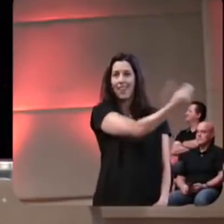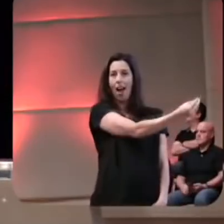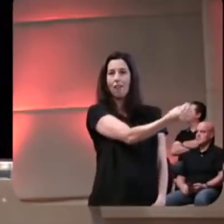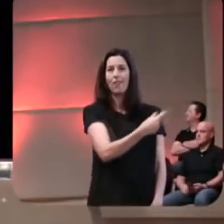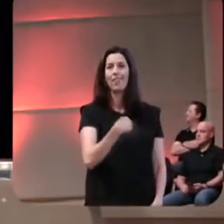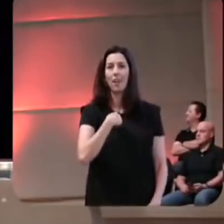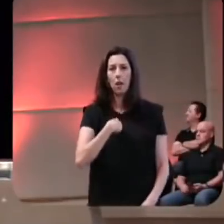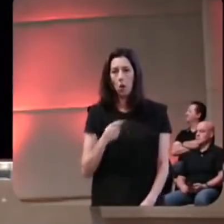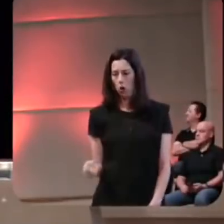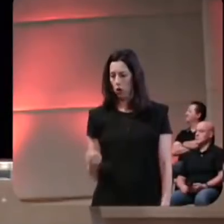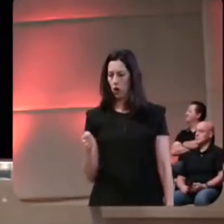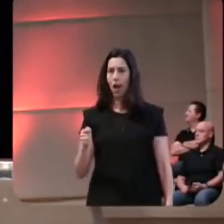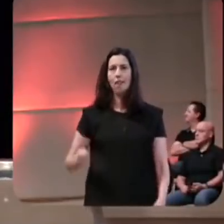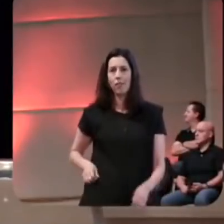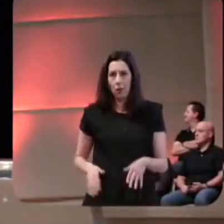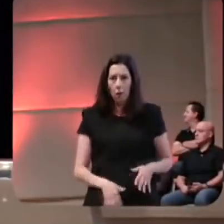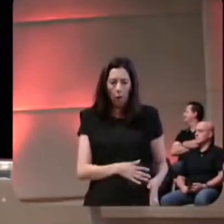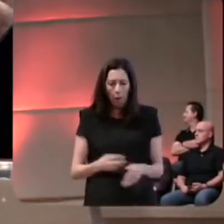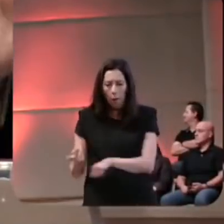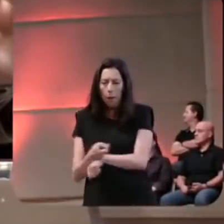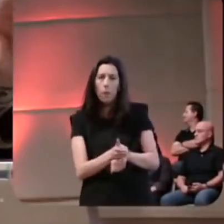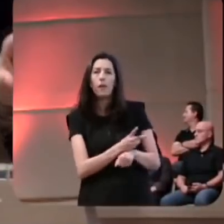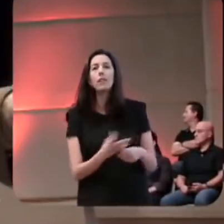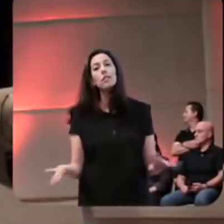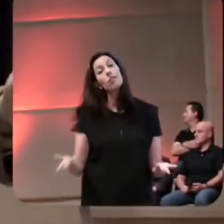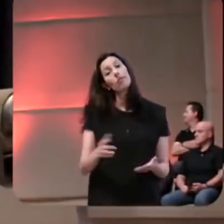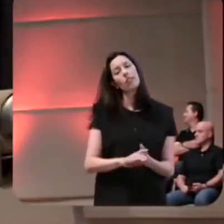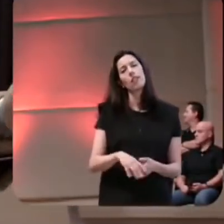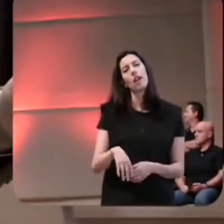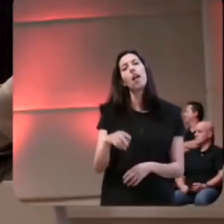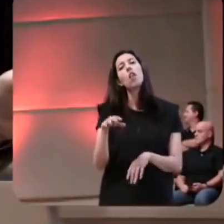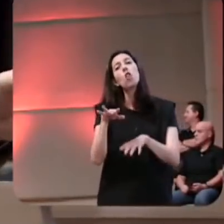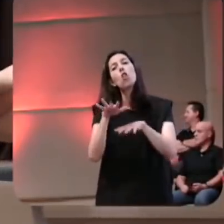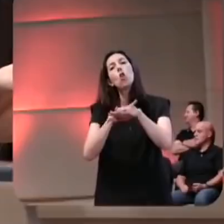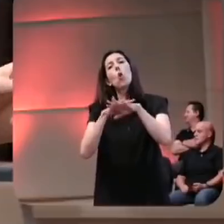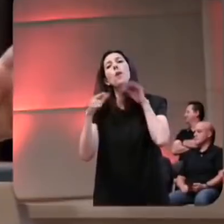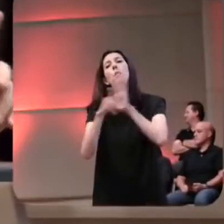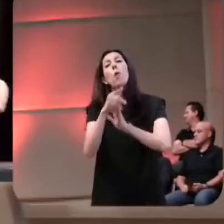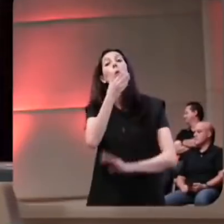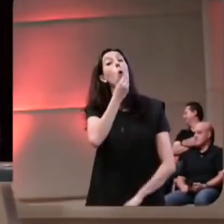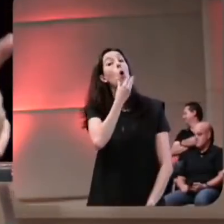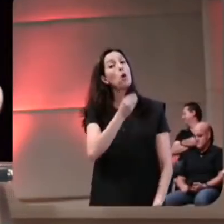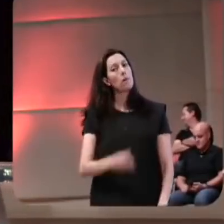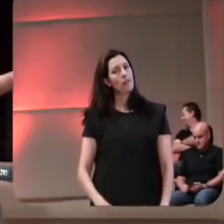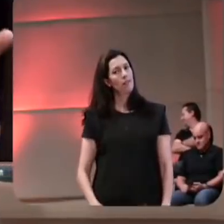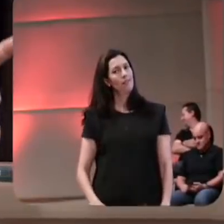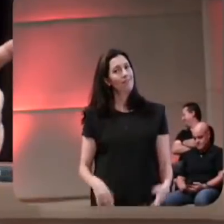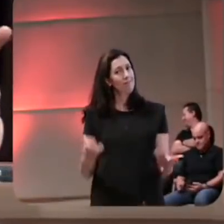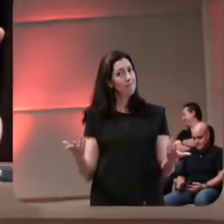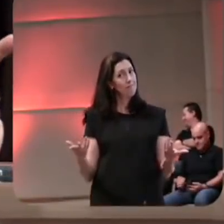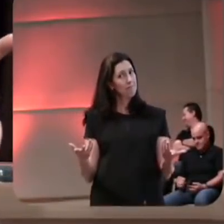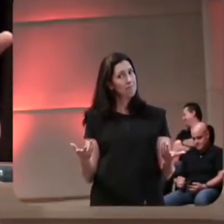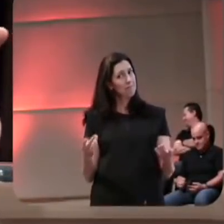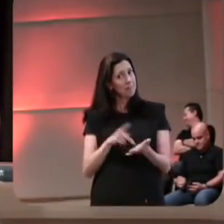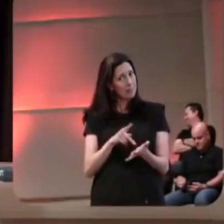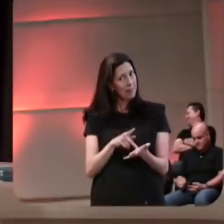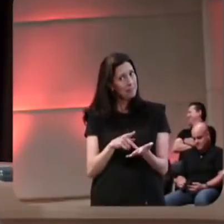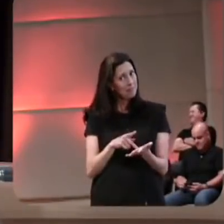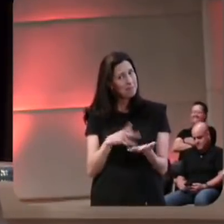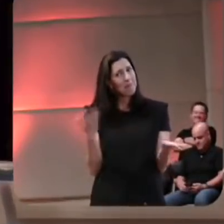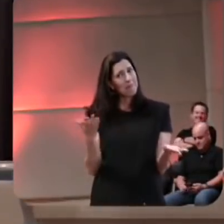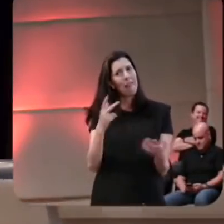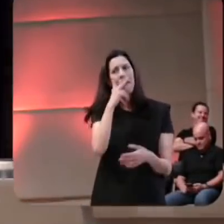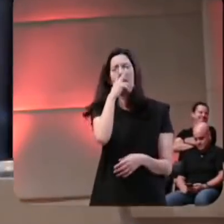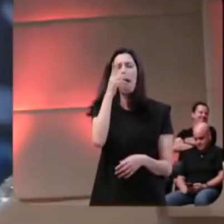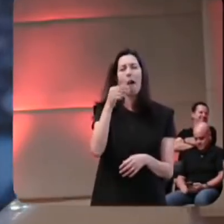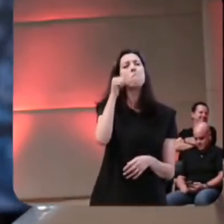não enxerga, né? E o pior é que disseram que isso é doença de homem. Eu não sei não, viu? Eu acho que tem também que pega em mulher esse negócio também,